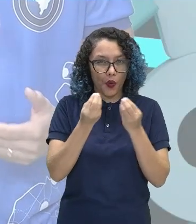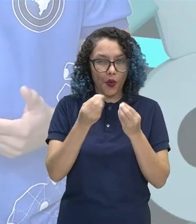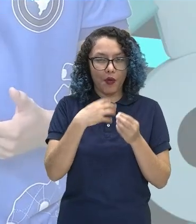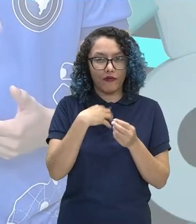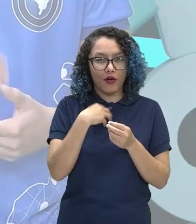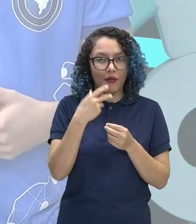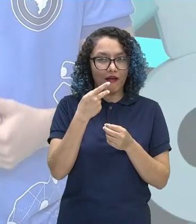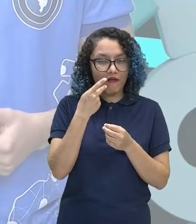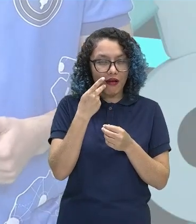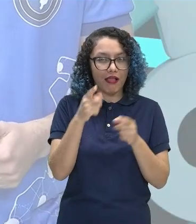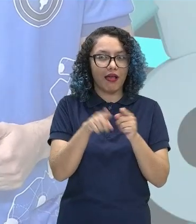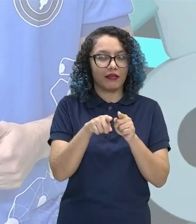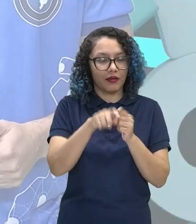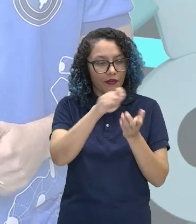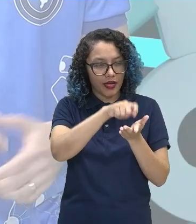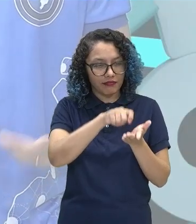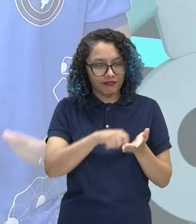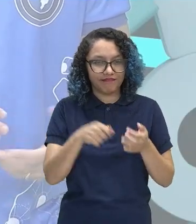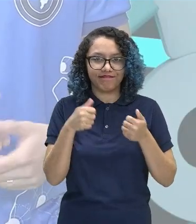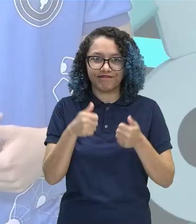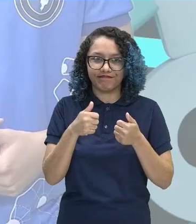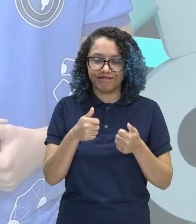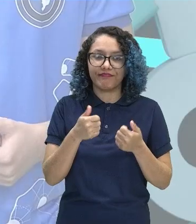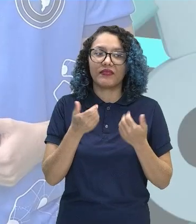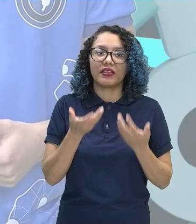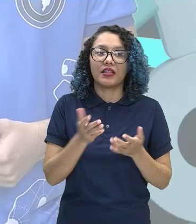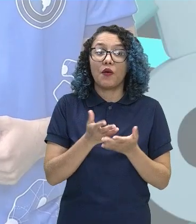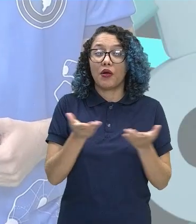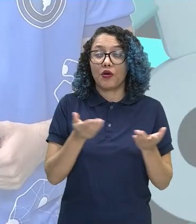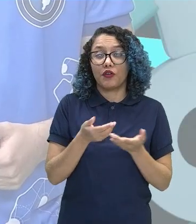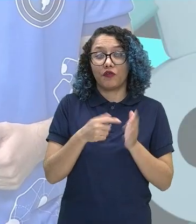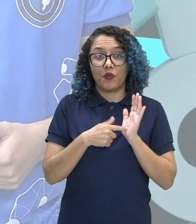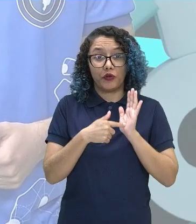escrita, o spelling, né? Então, nós temos elas